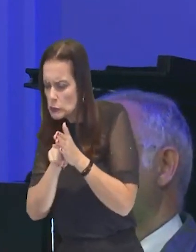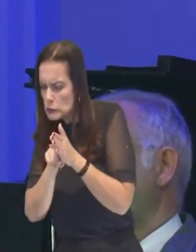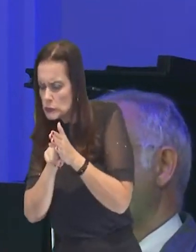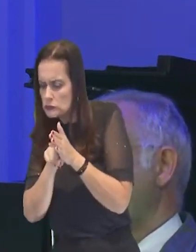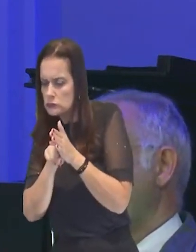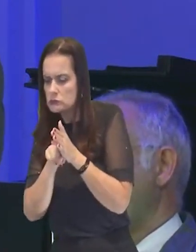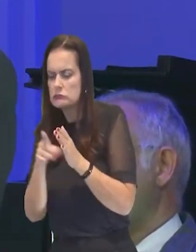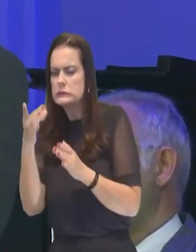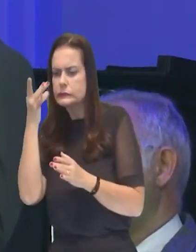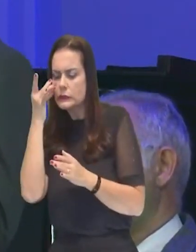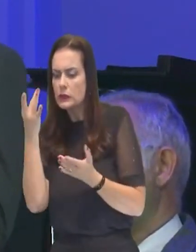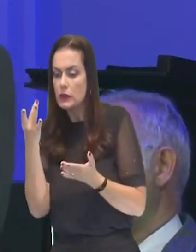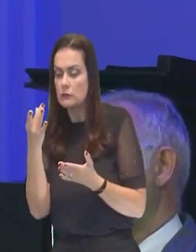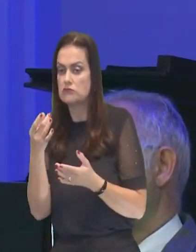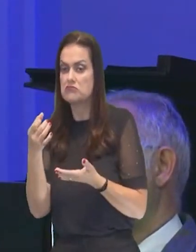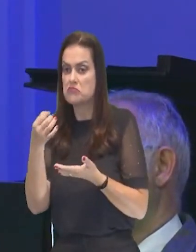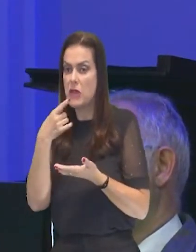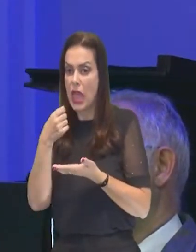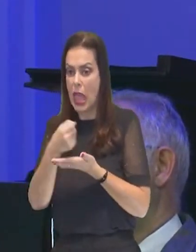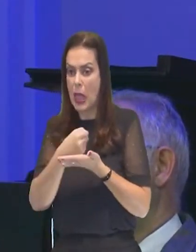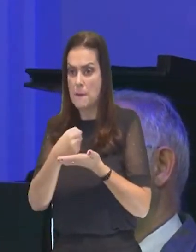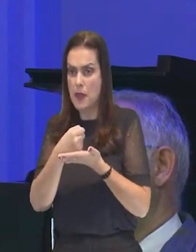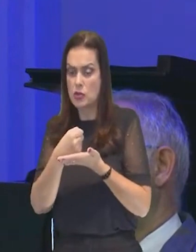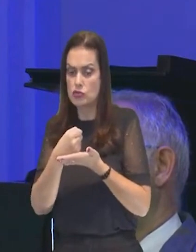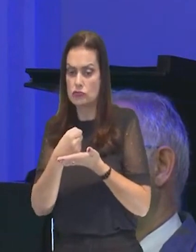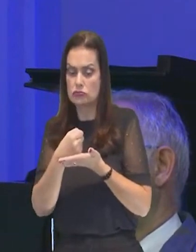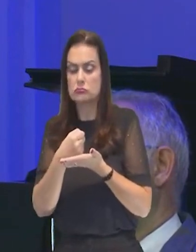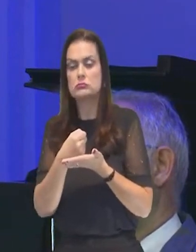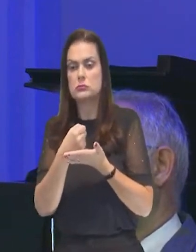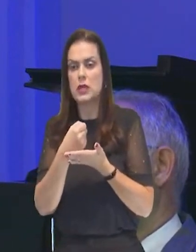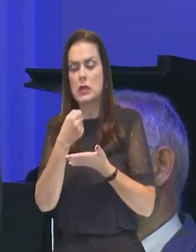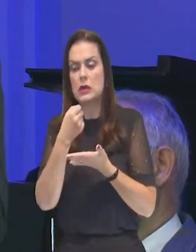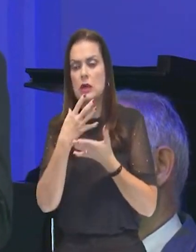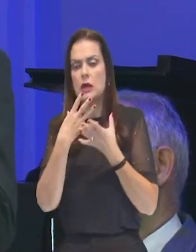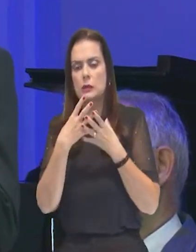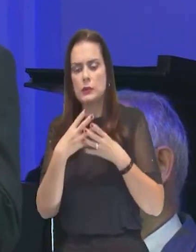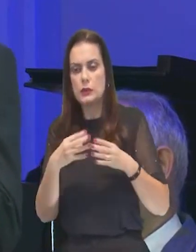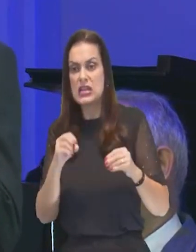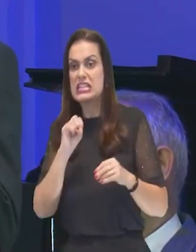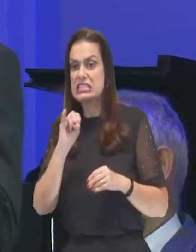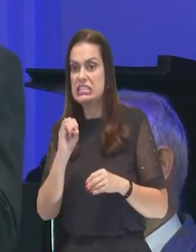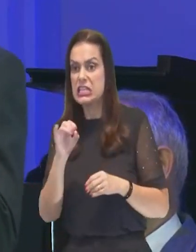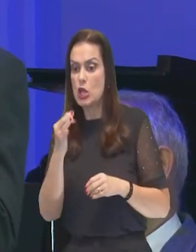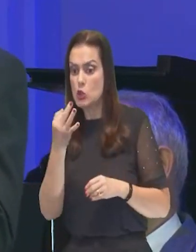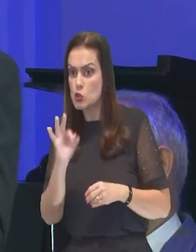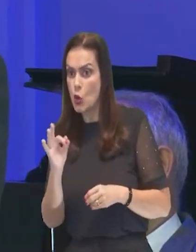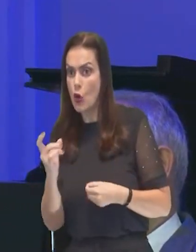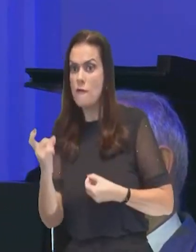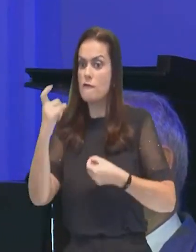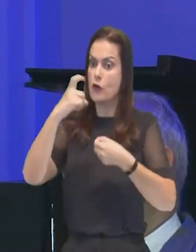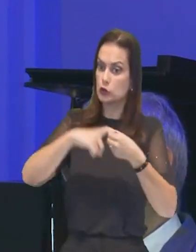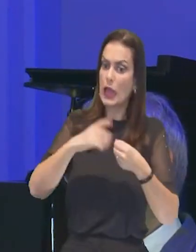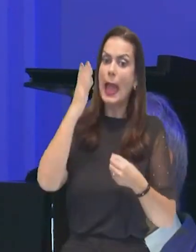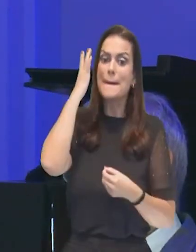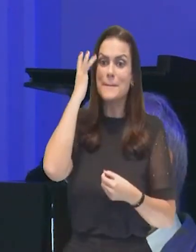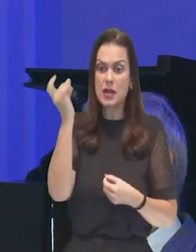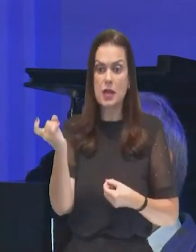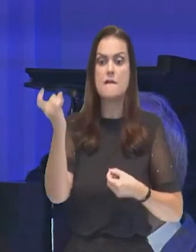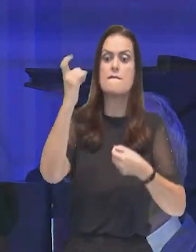disse assim: olha, tome esse medicamento aqui para ver se passa. Passou, mas se a dor voltar, amanhã à tarde o senhor volta